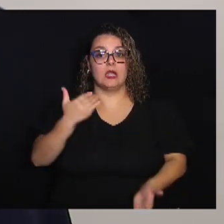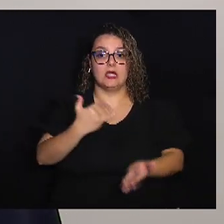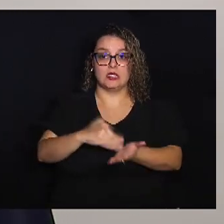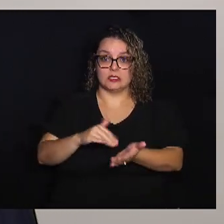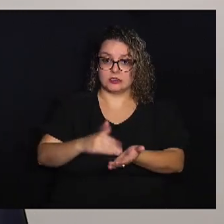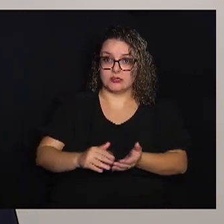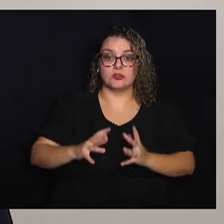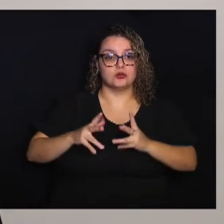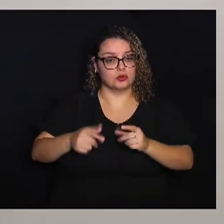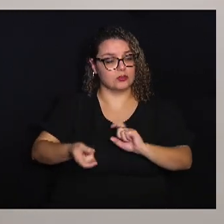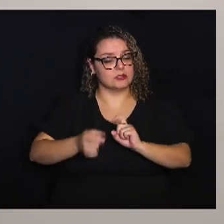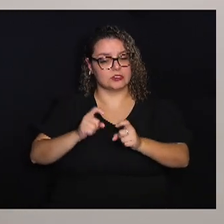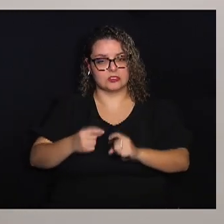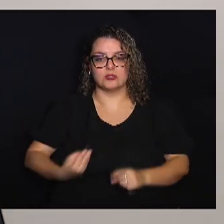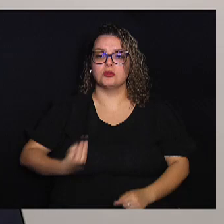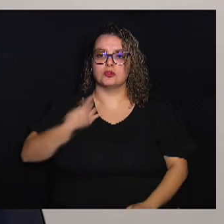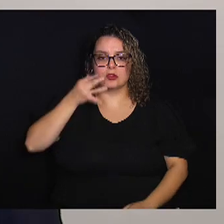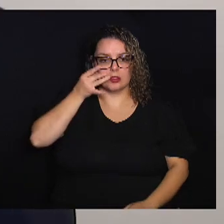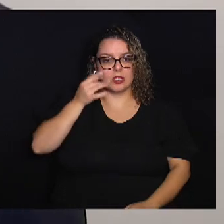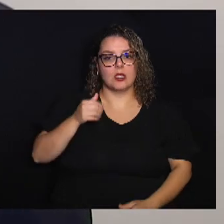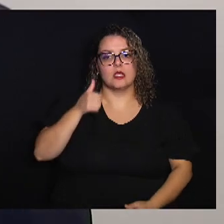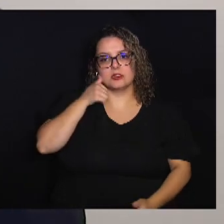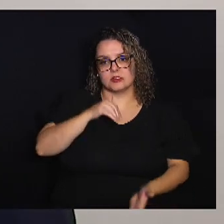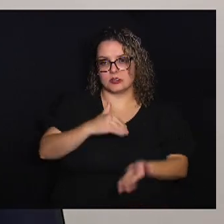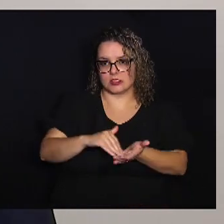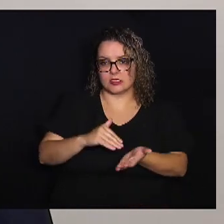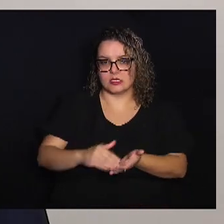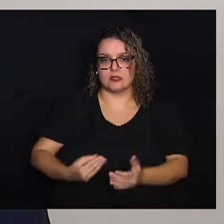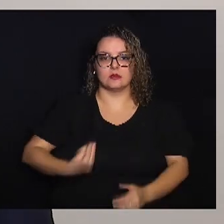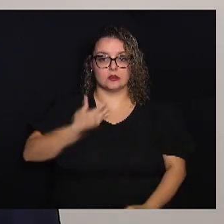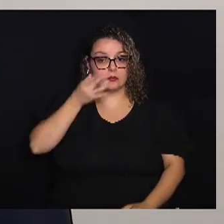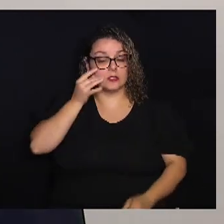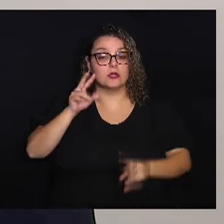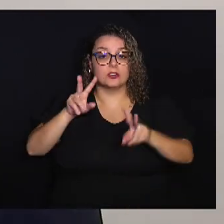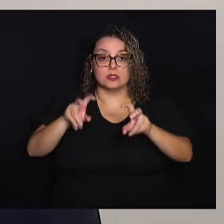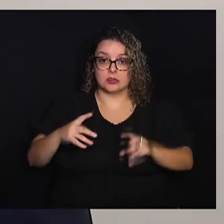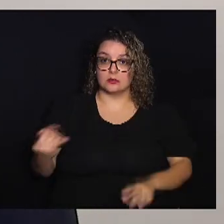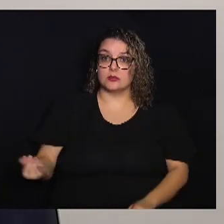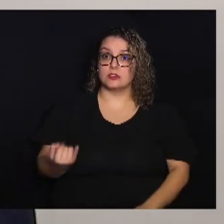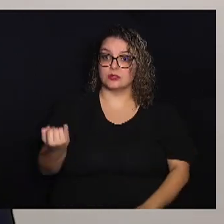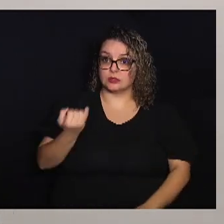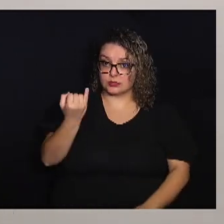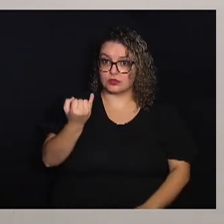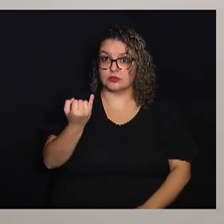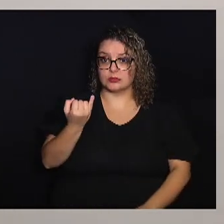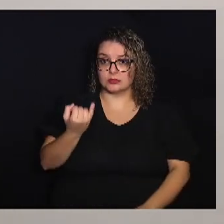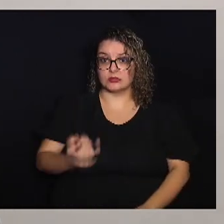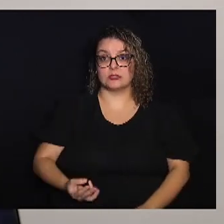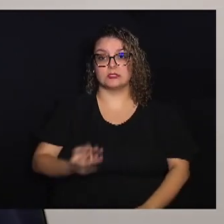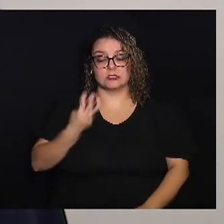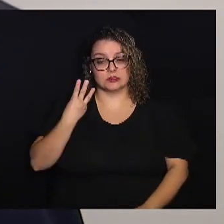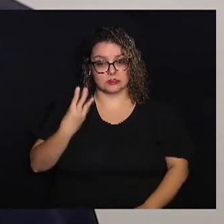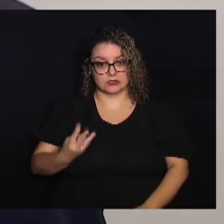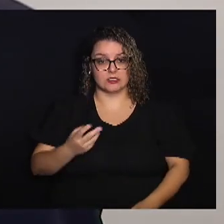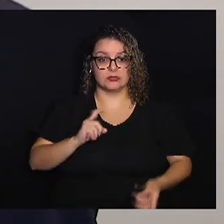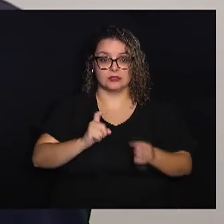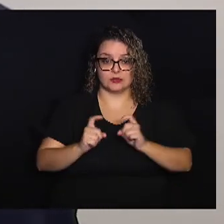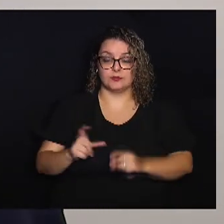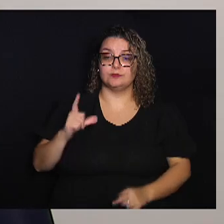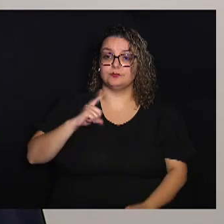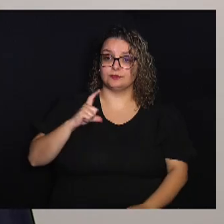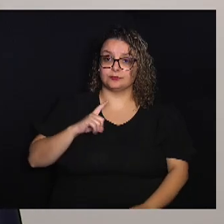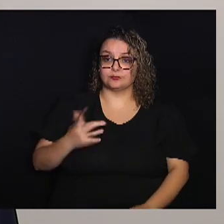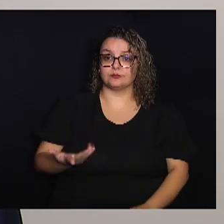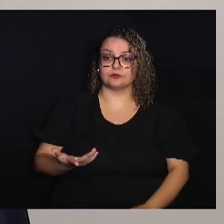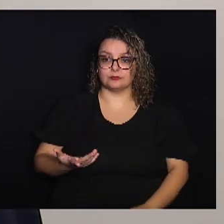em todas as reuniões aqui na casa, e debatemos temas importantes, né, nessas 3 reuniões aqui que nós tivemos,